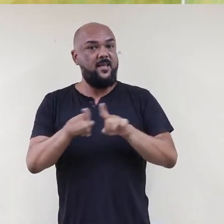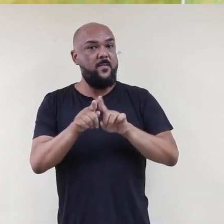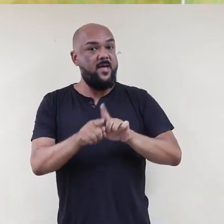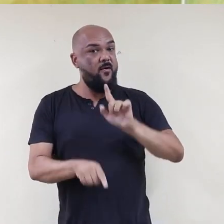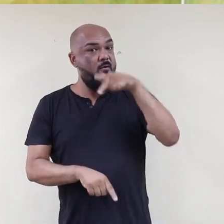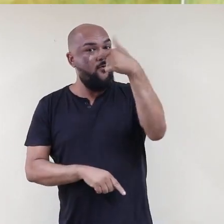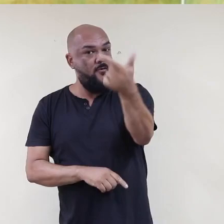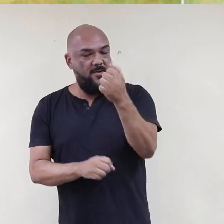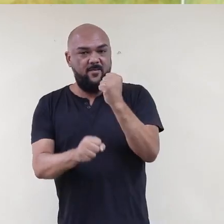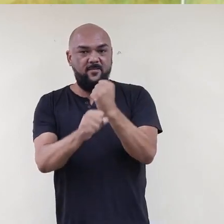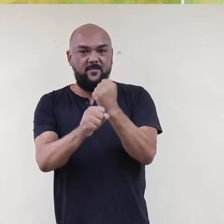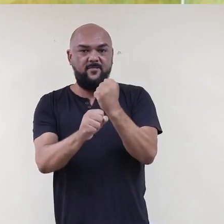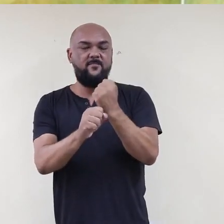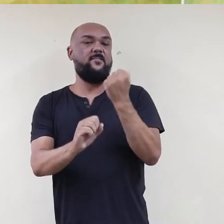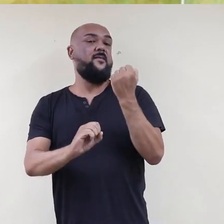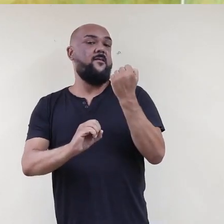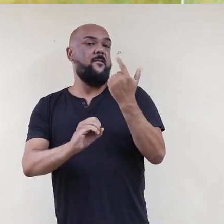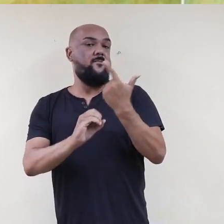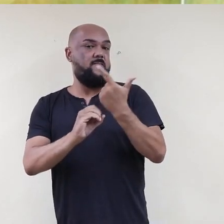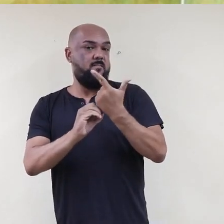próximo minuto 62